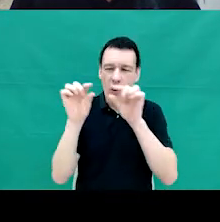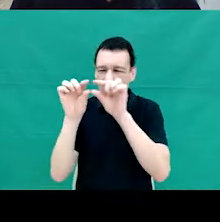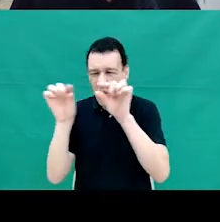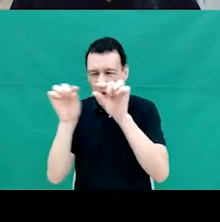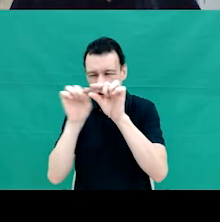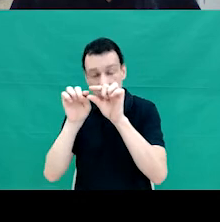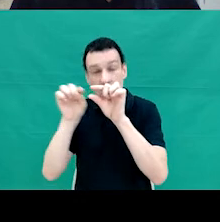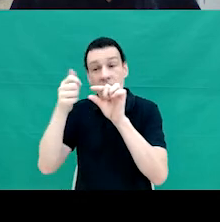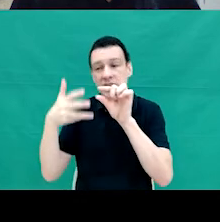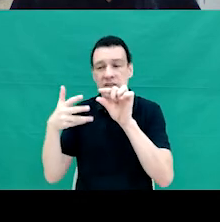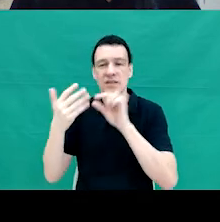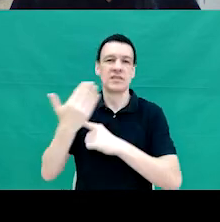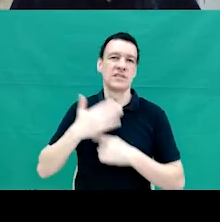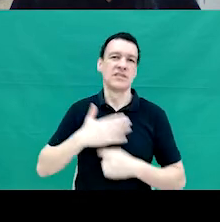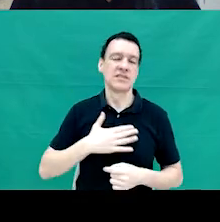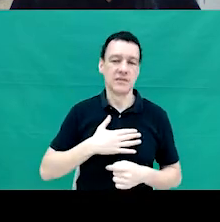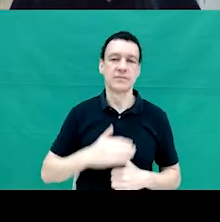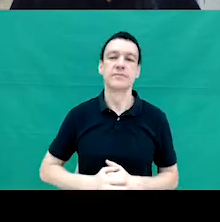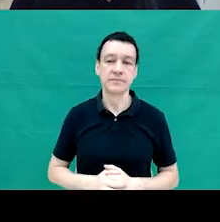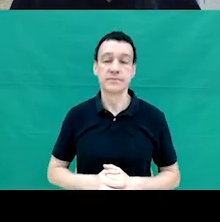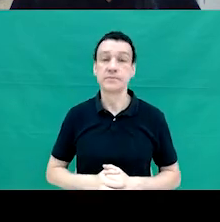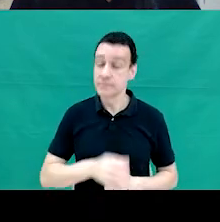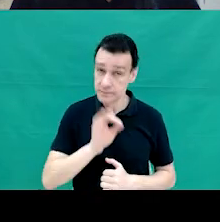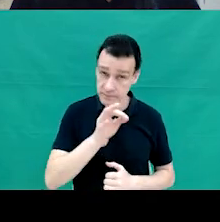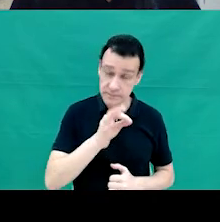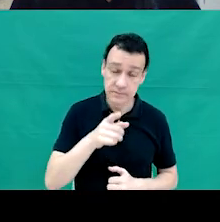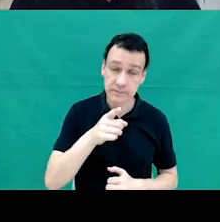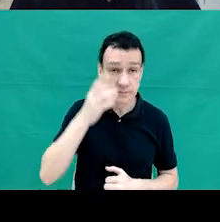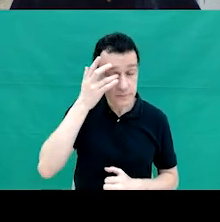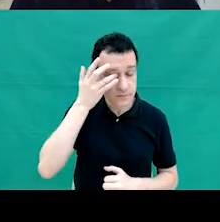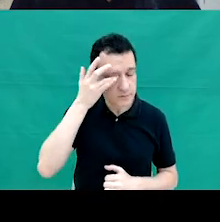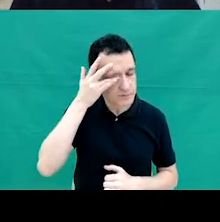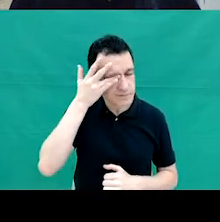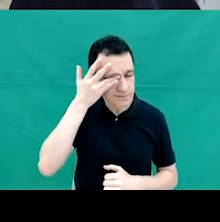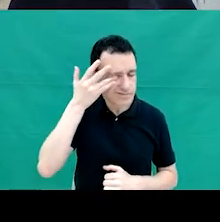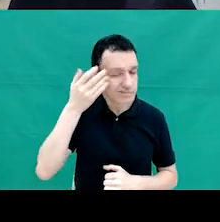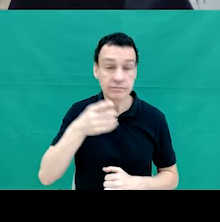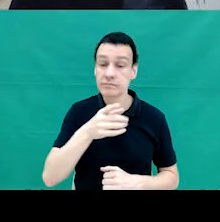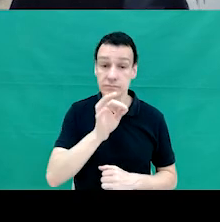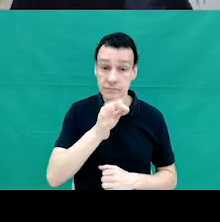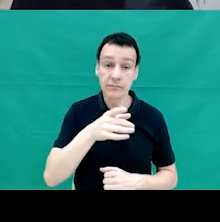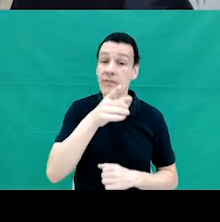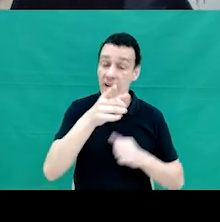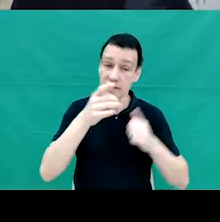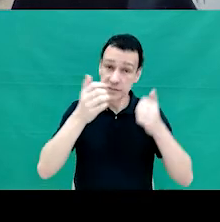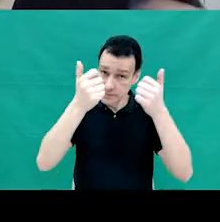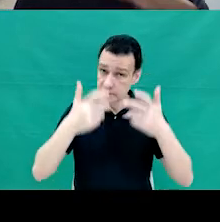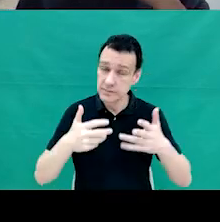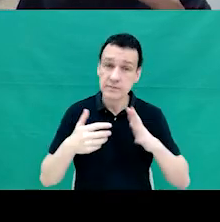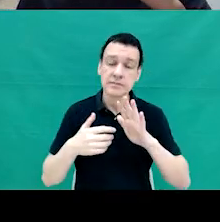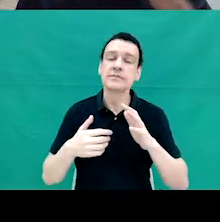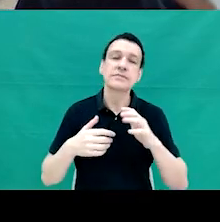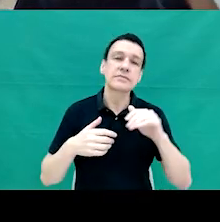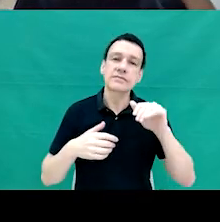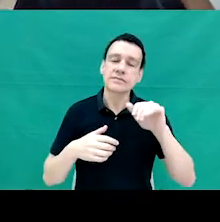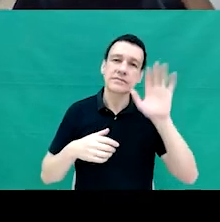traz 2 condições diferentes. Ela fala ela fala na possibilidade de você ter maior facilidade